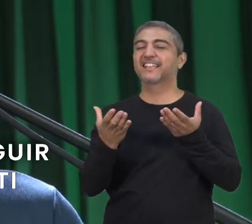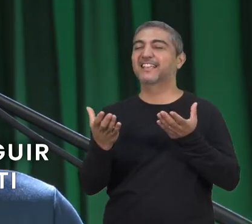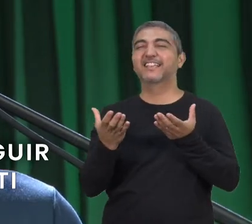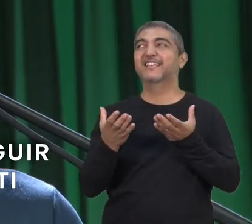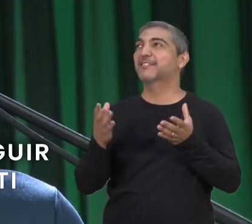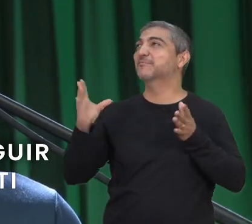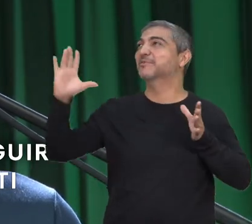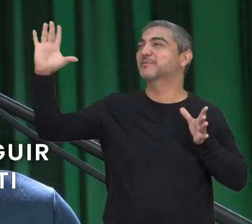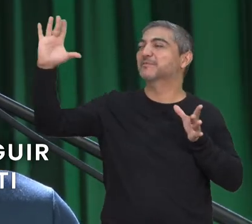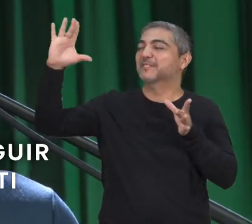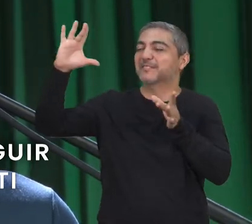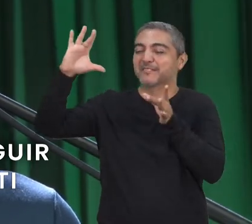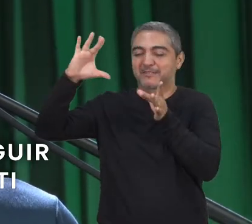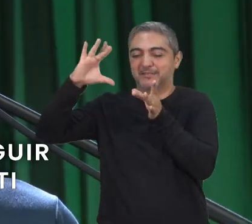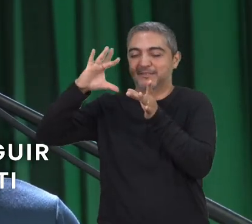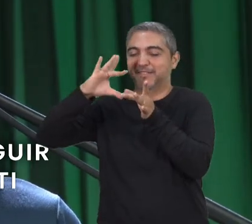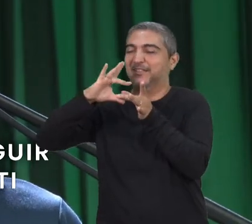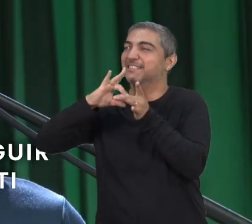queremos